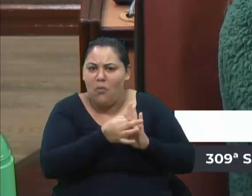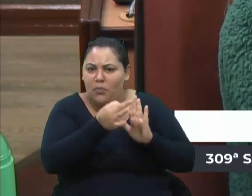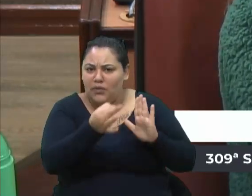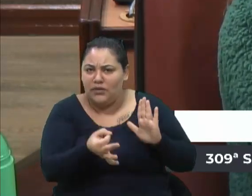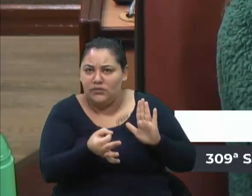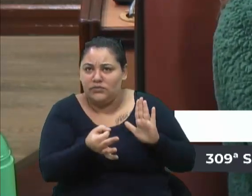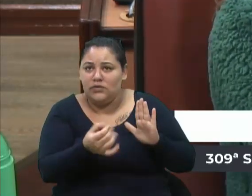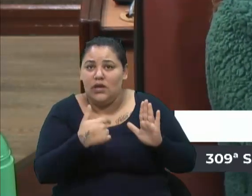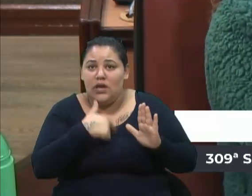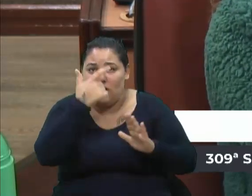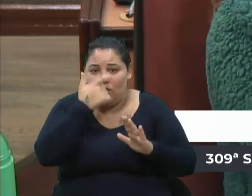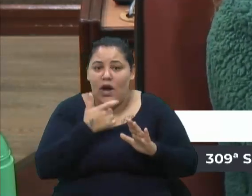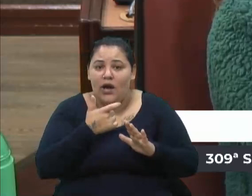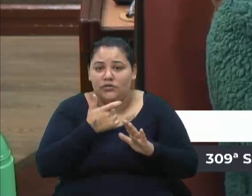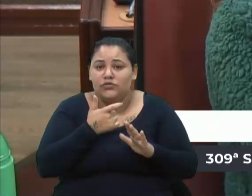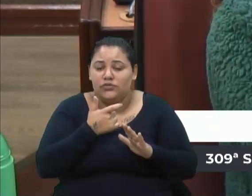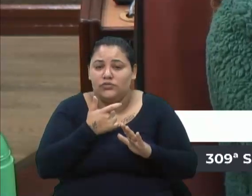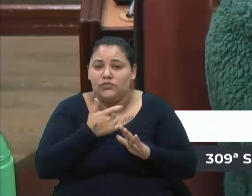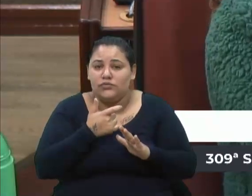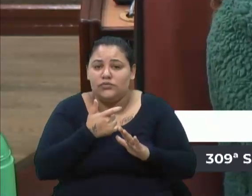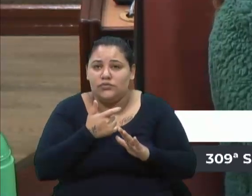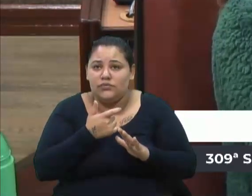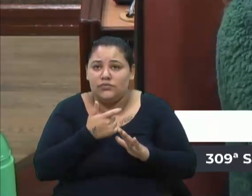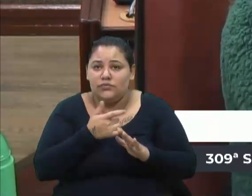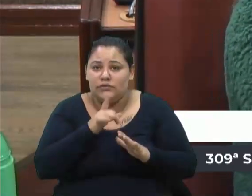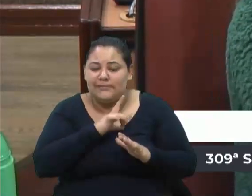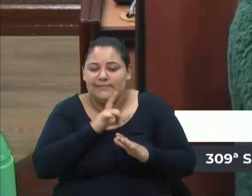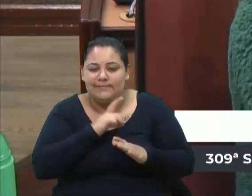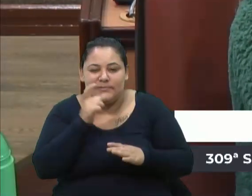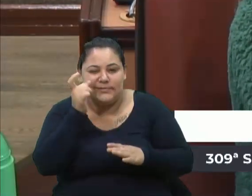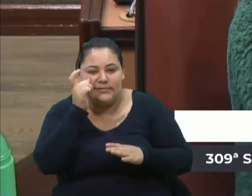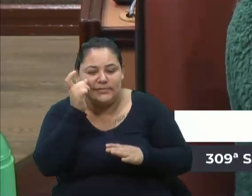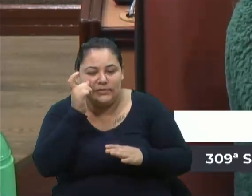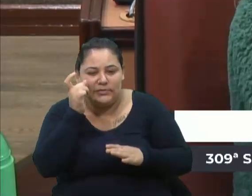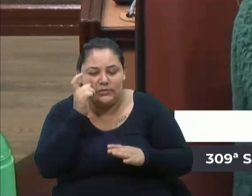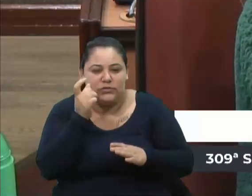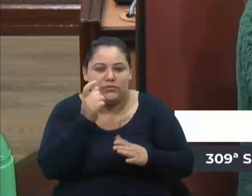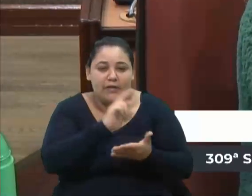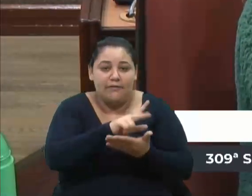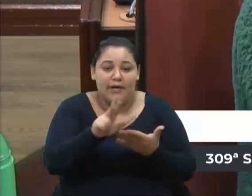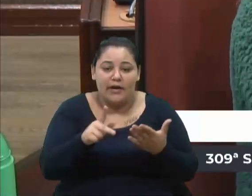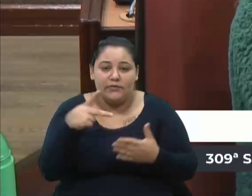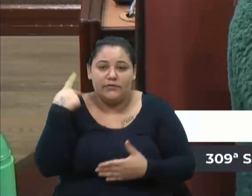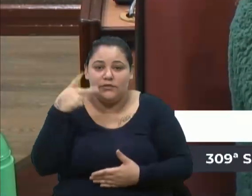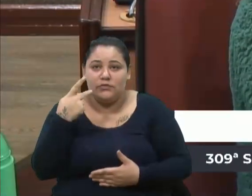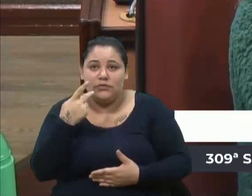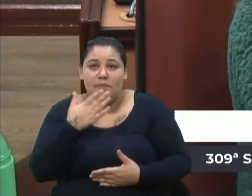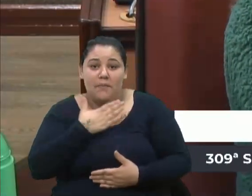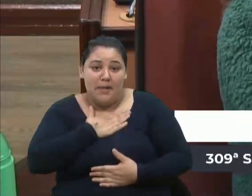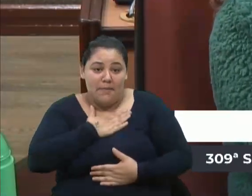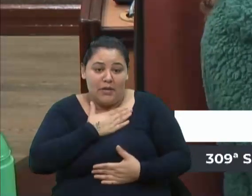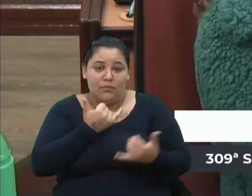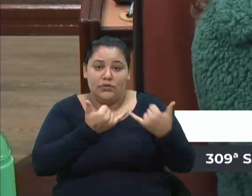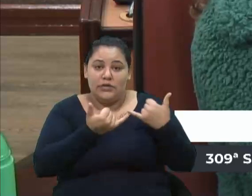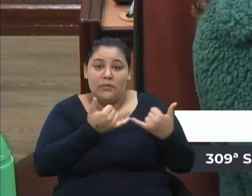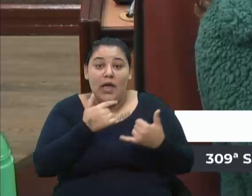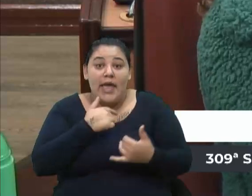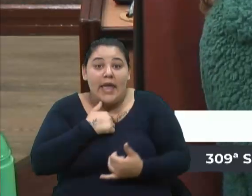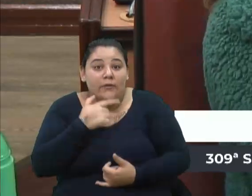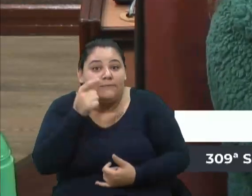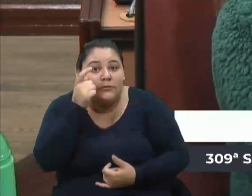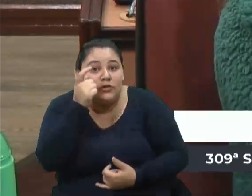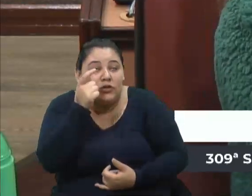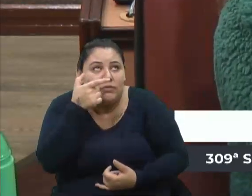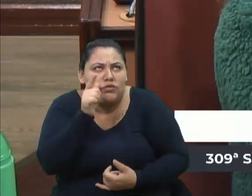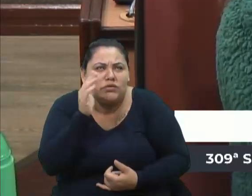talvez Vereador tenha trazido curiosidade né Para muitos vereadores é o meu caso por exemplo eu fiquei curiosa para